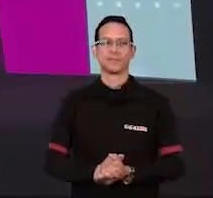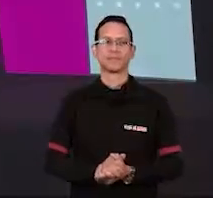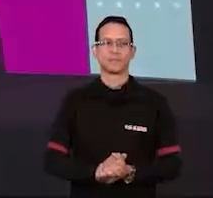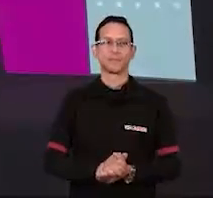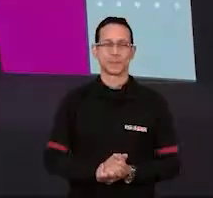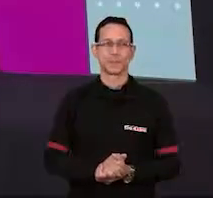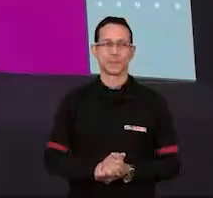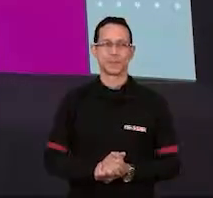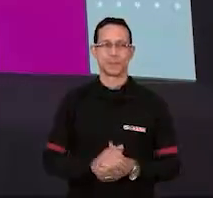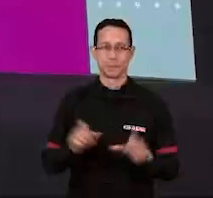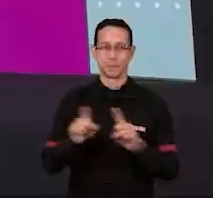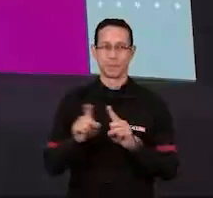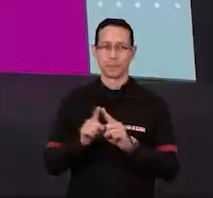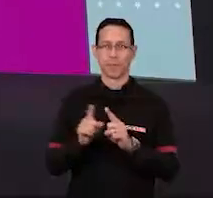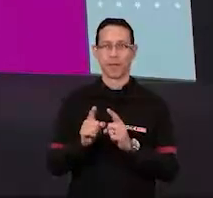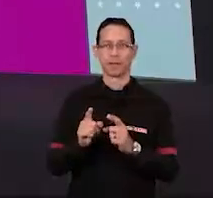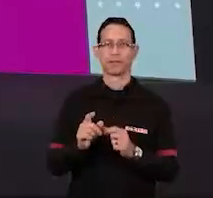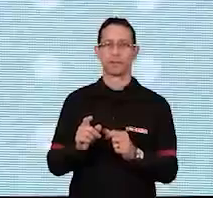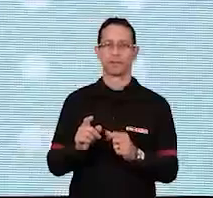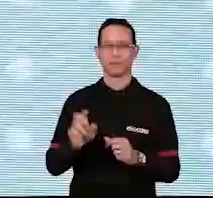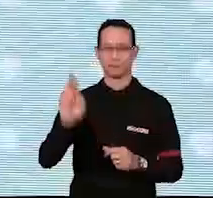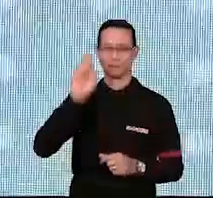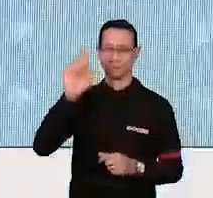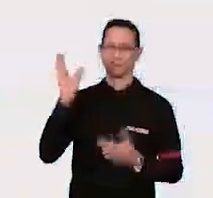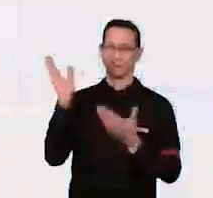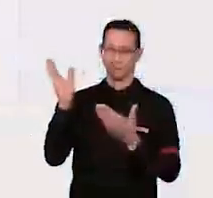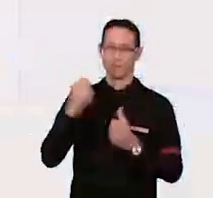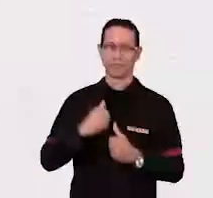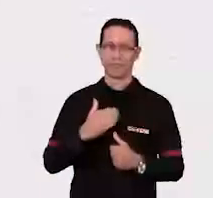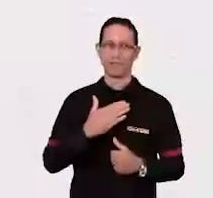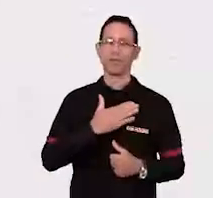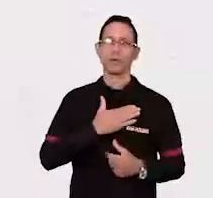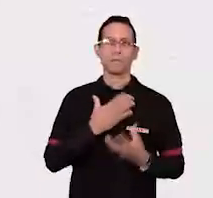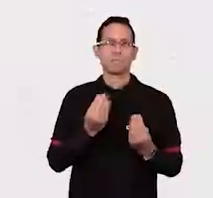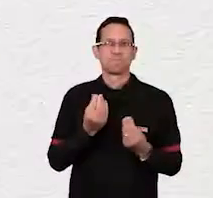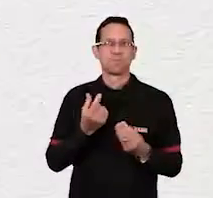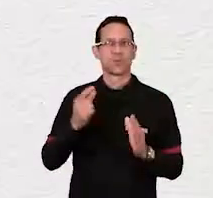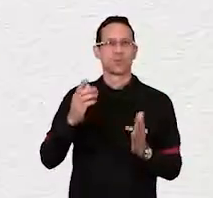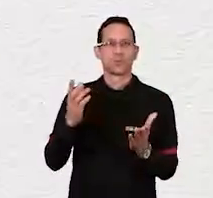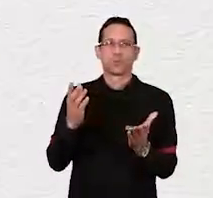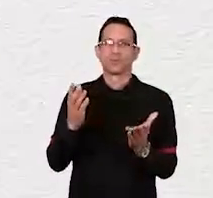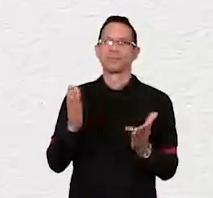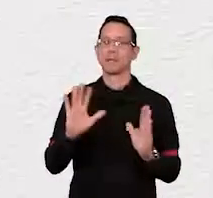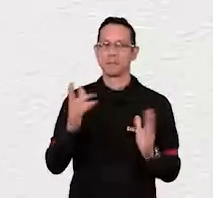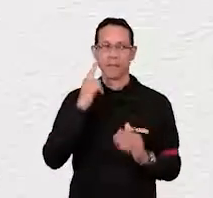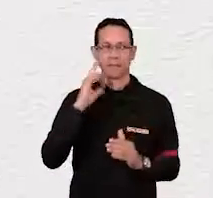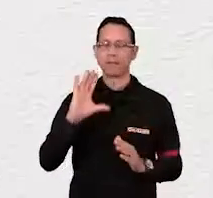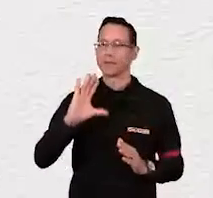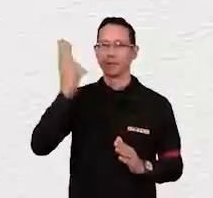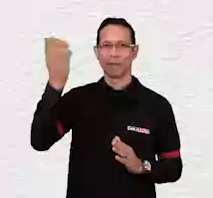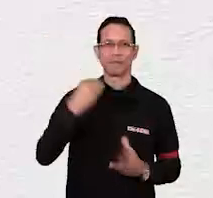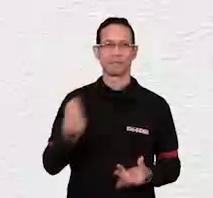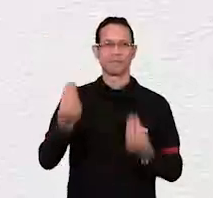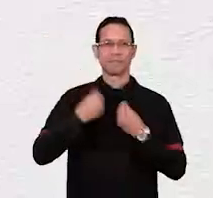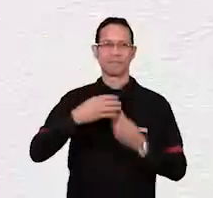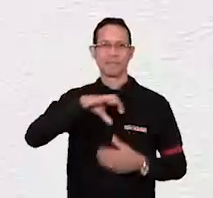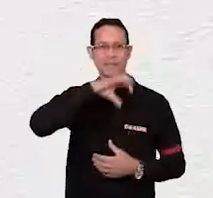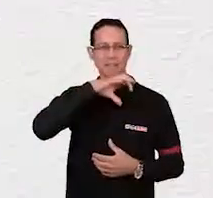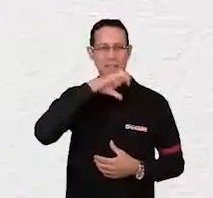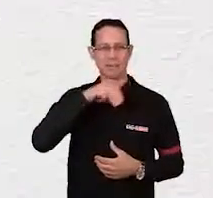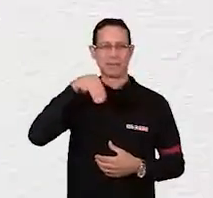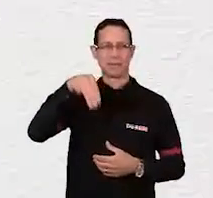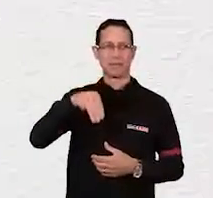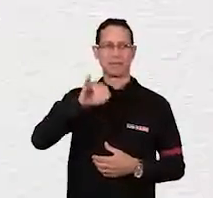Esse caso aqui também é meu, entra numa área que eu não curto muito, que é quando eu recebo esses animais com